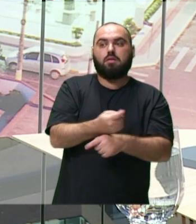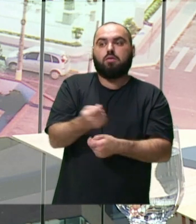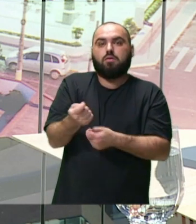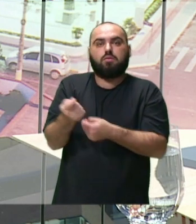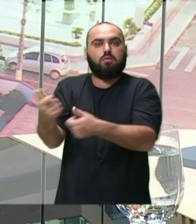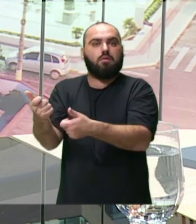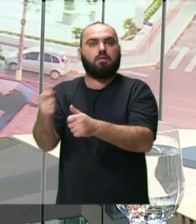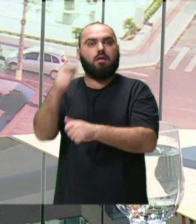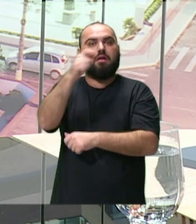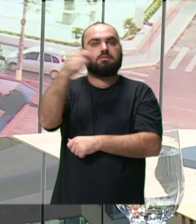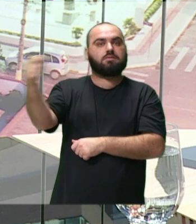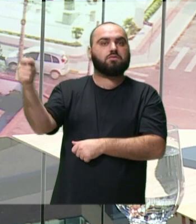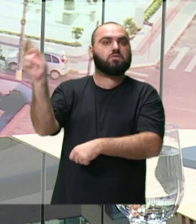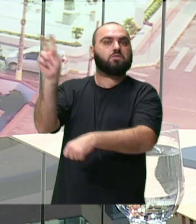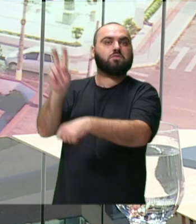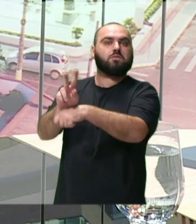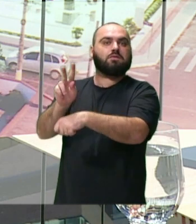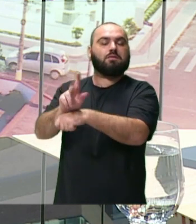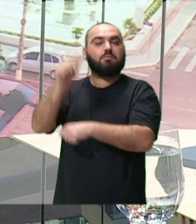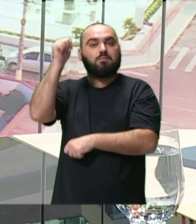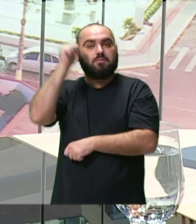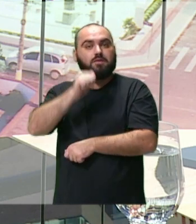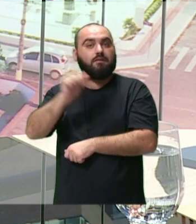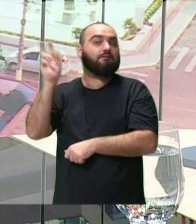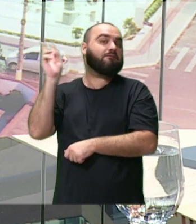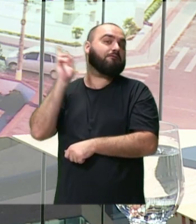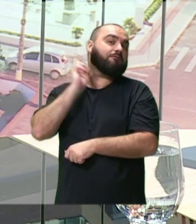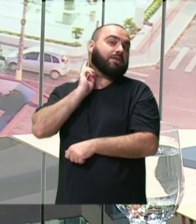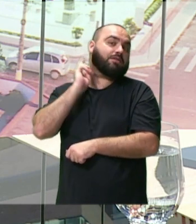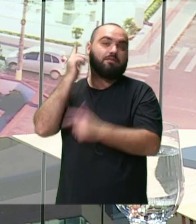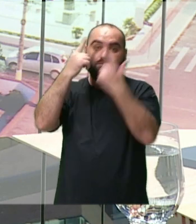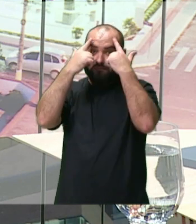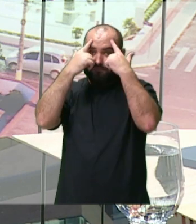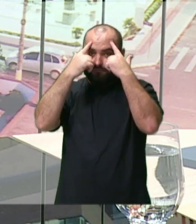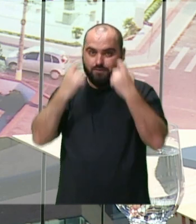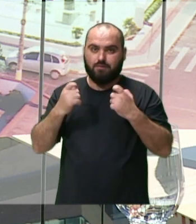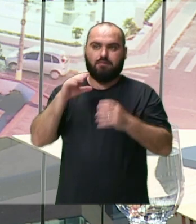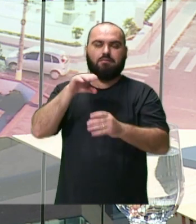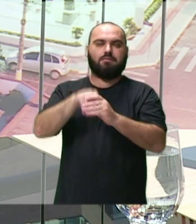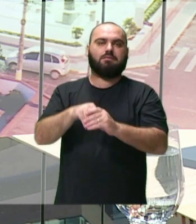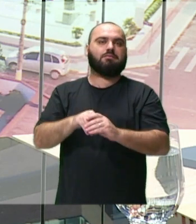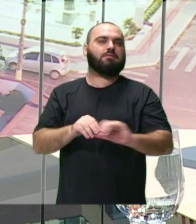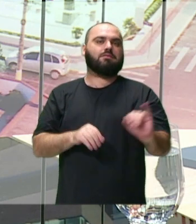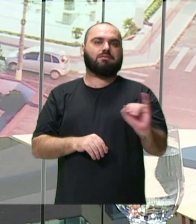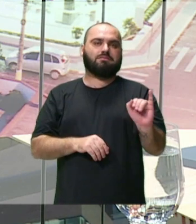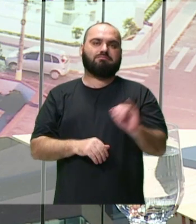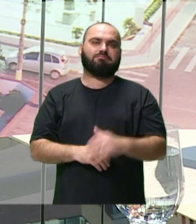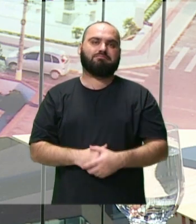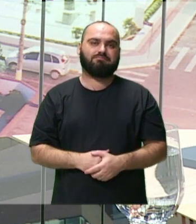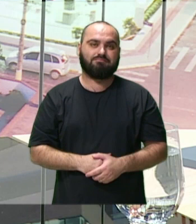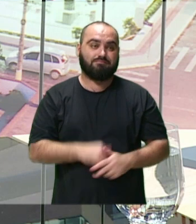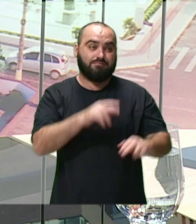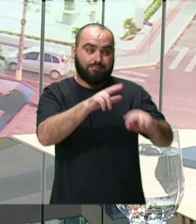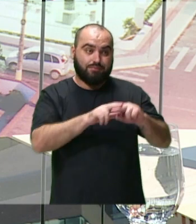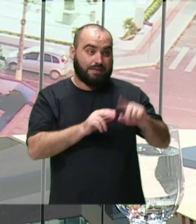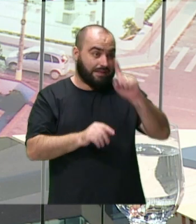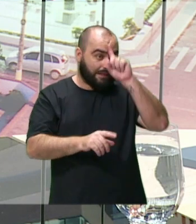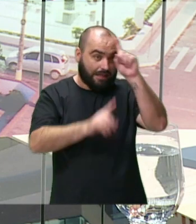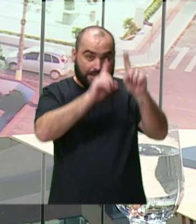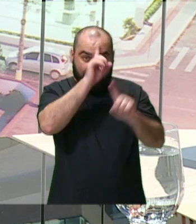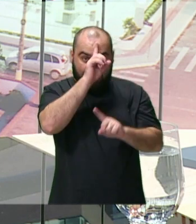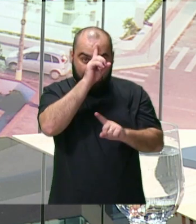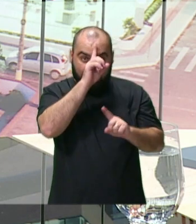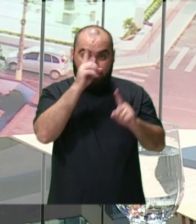das associações que cuidam, né, das mulheres vítimas de violência doméstica aqui na nossa Itajaí. Então, a ideia do vídeo é um pouco